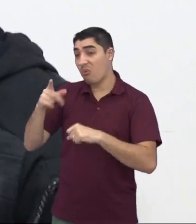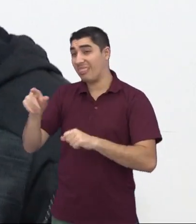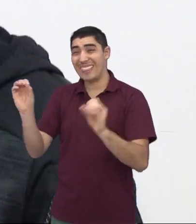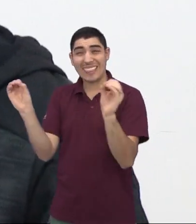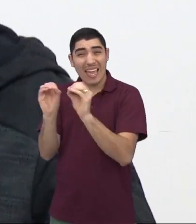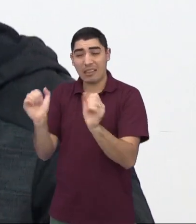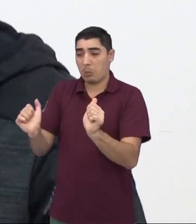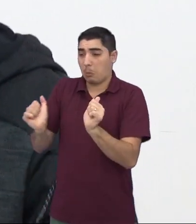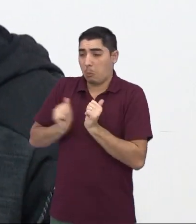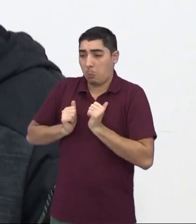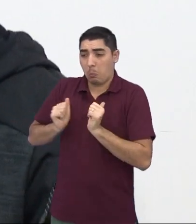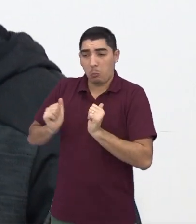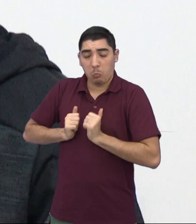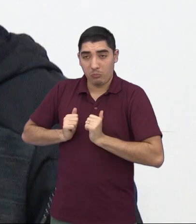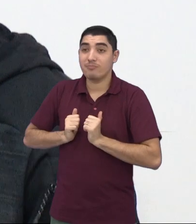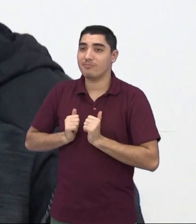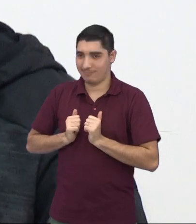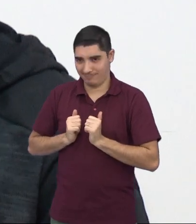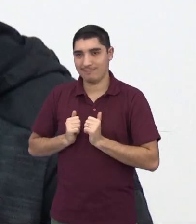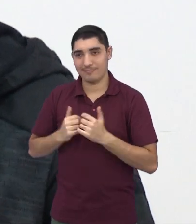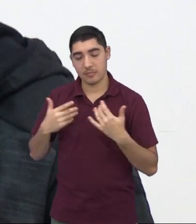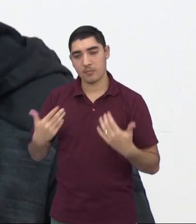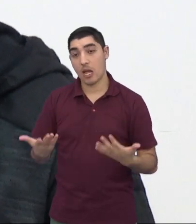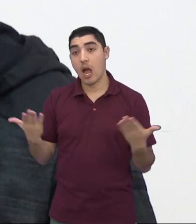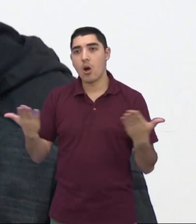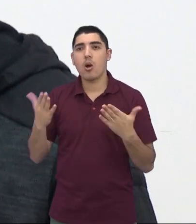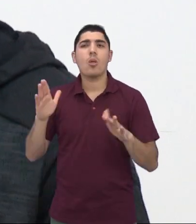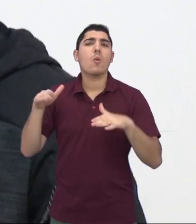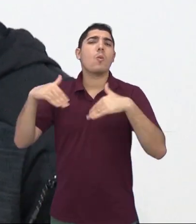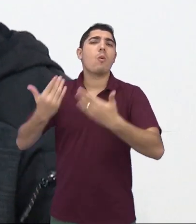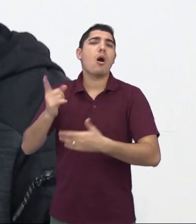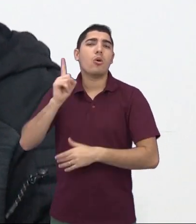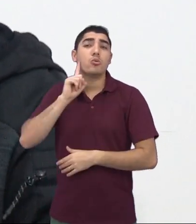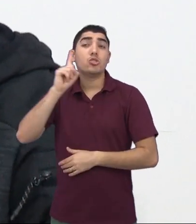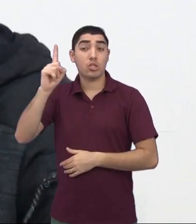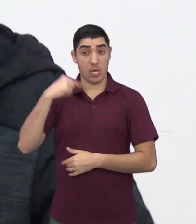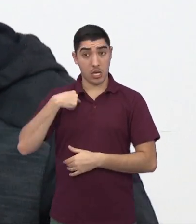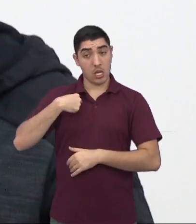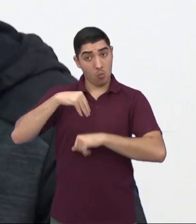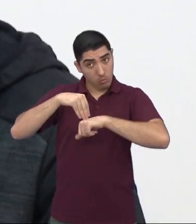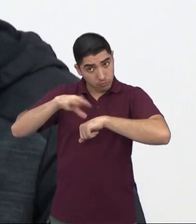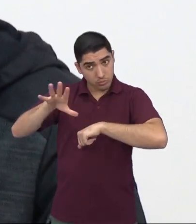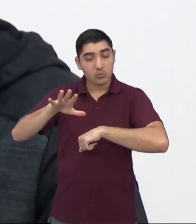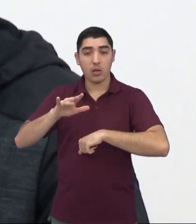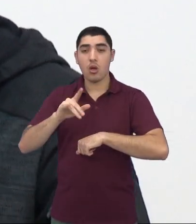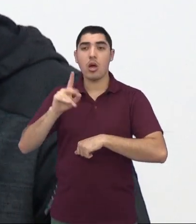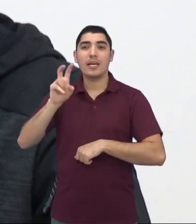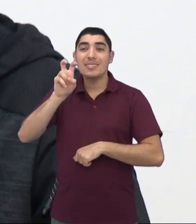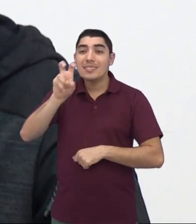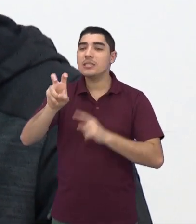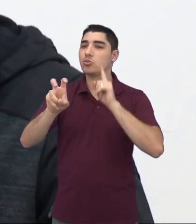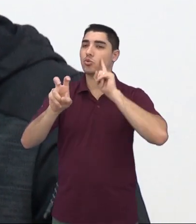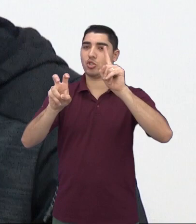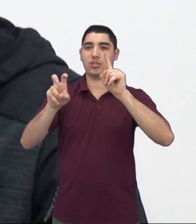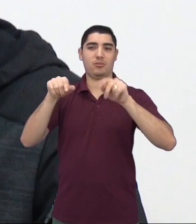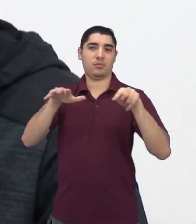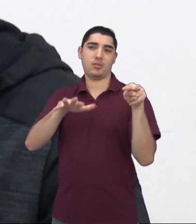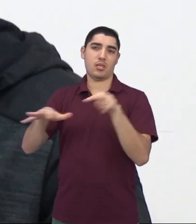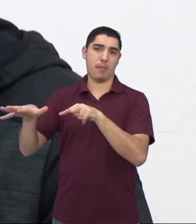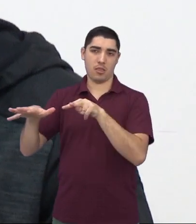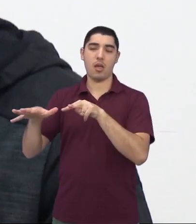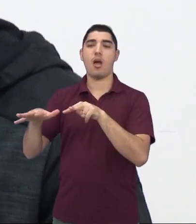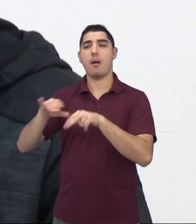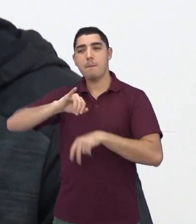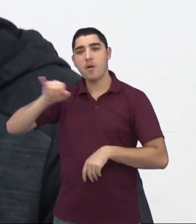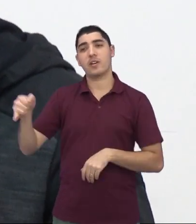é sedentária, está começando agora. Relacionado agora a dias da semana que ela pode treinar, a minha recomendação, 5 dias na semana,